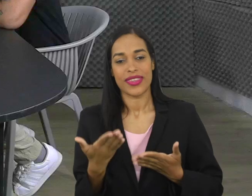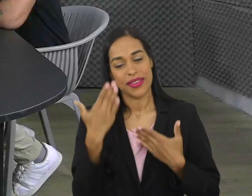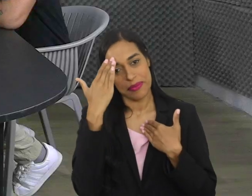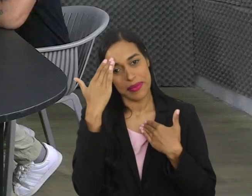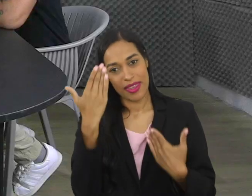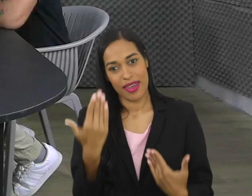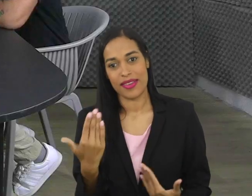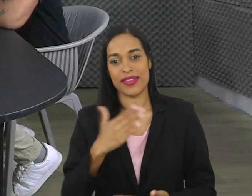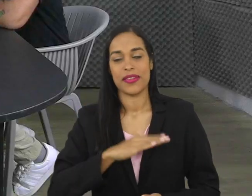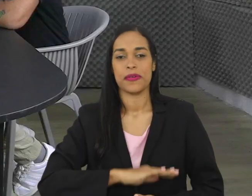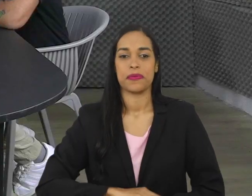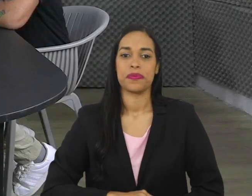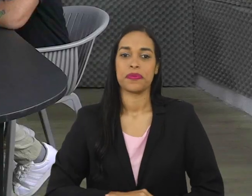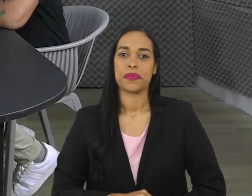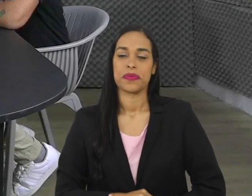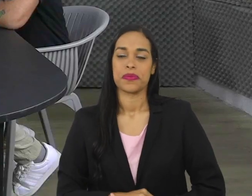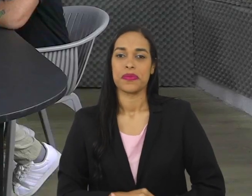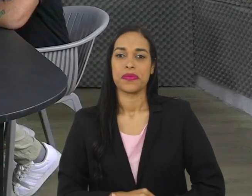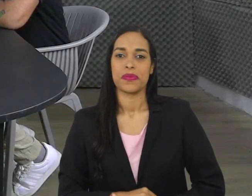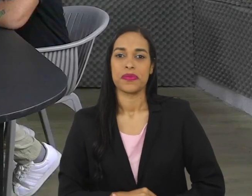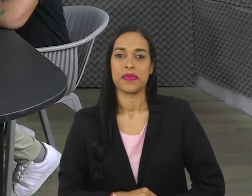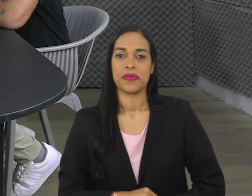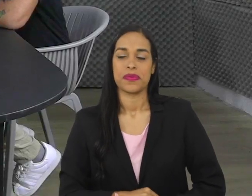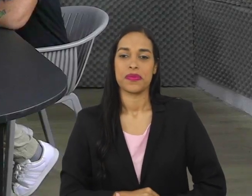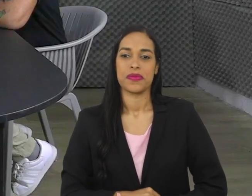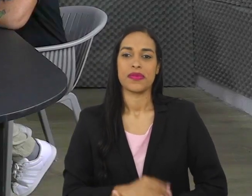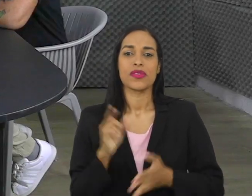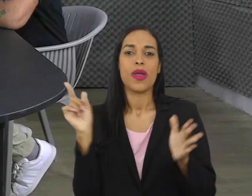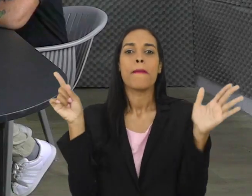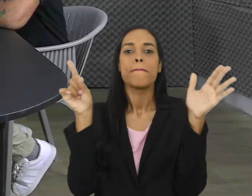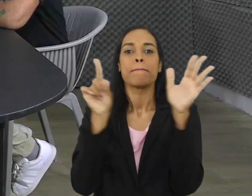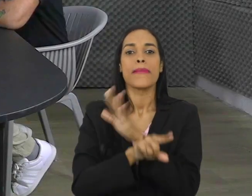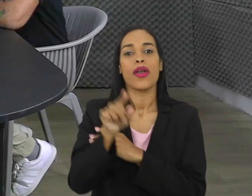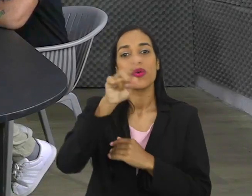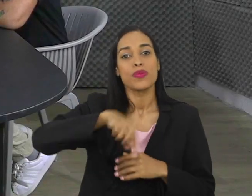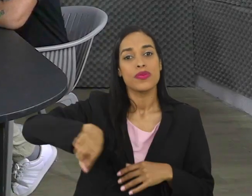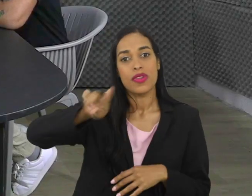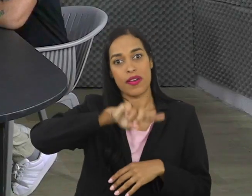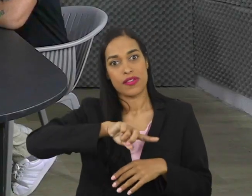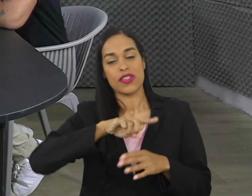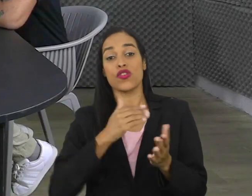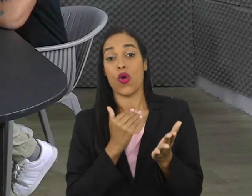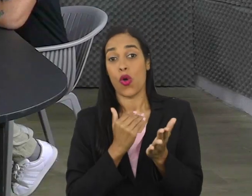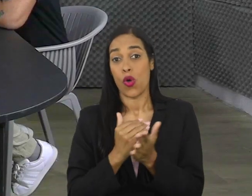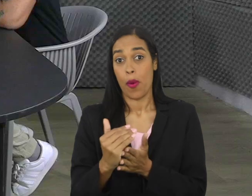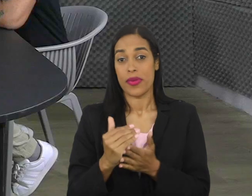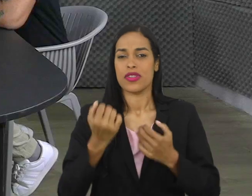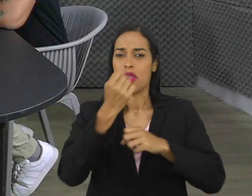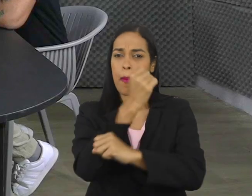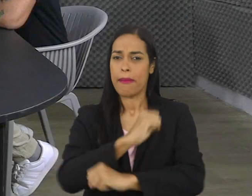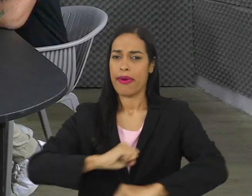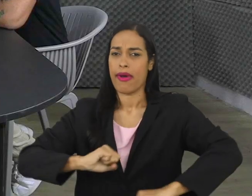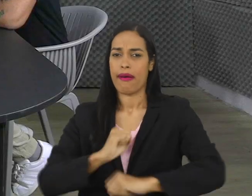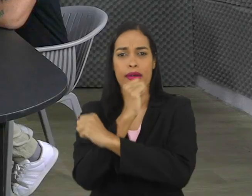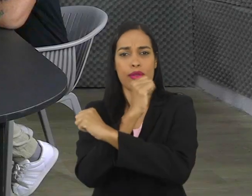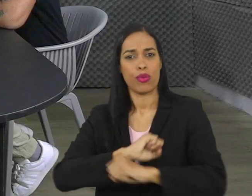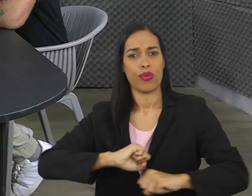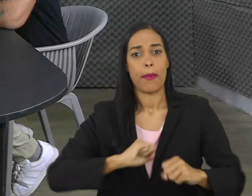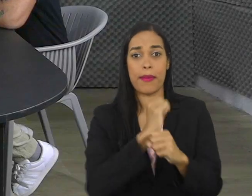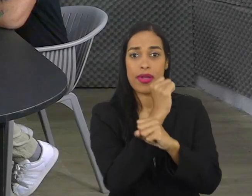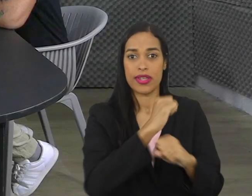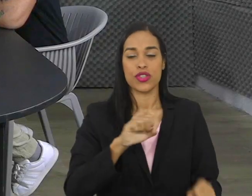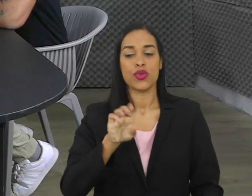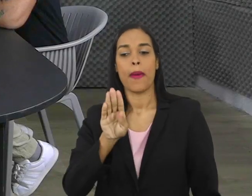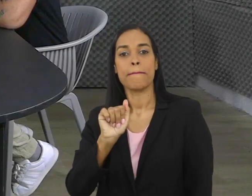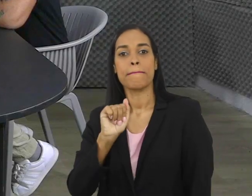Obrigada. Gente, eu quero fazer uma pergunta sobre, começando com o maracatu, porque tu falas aqui, maracatu, baque